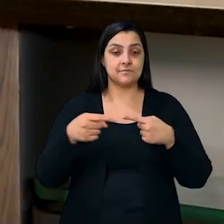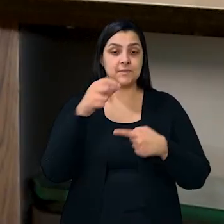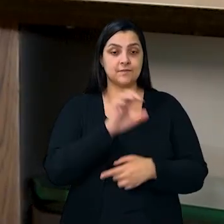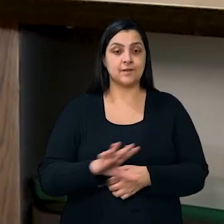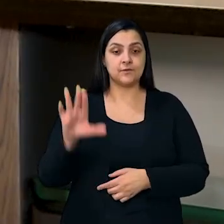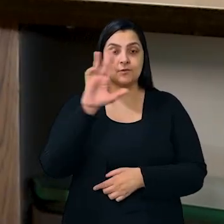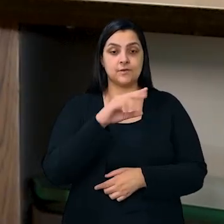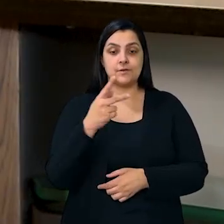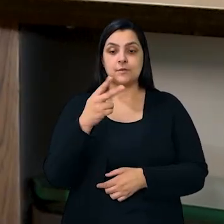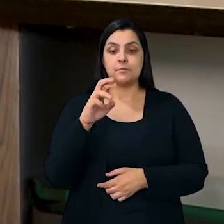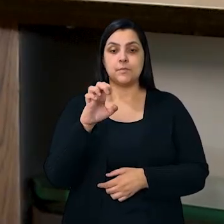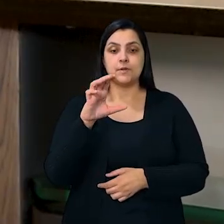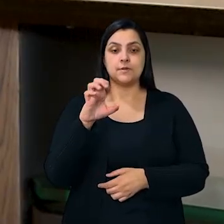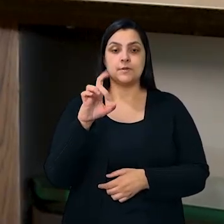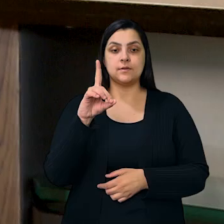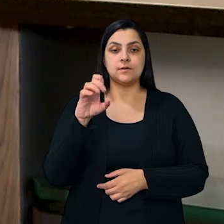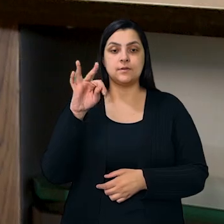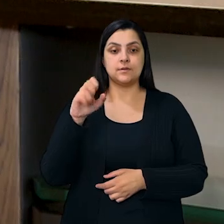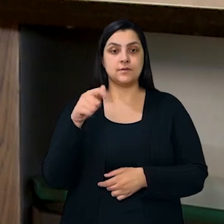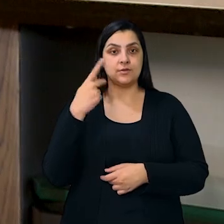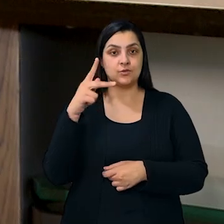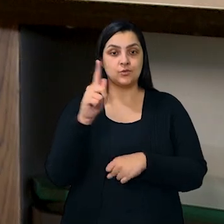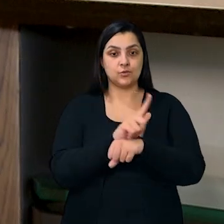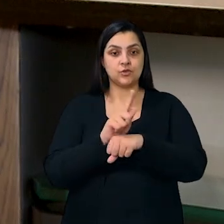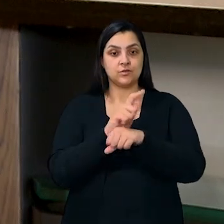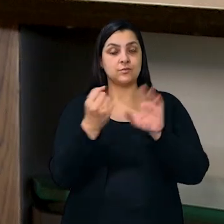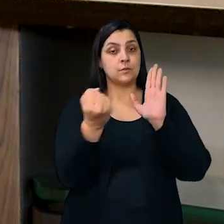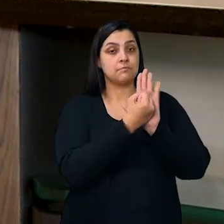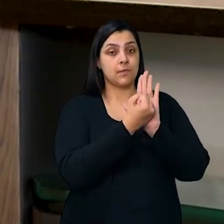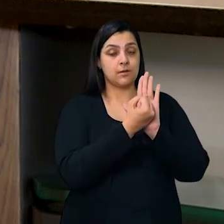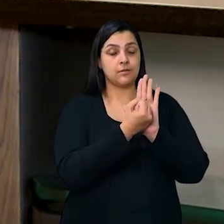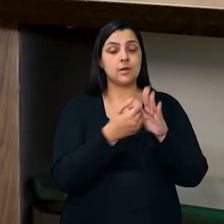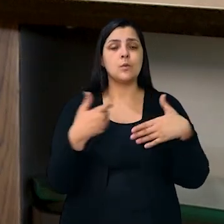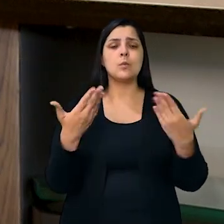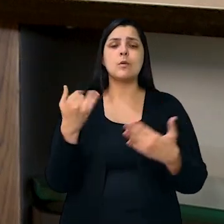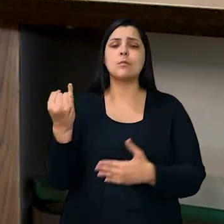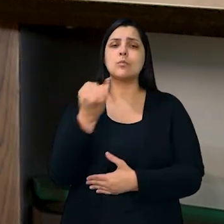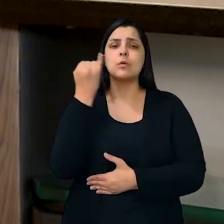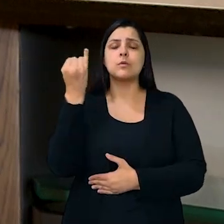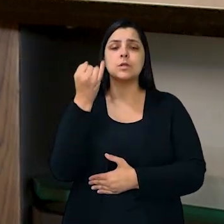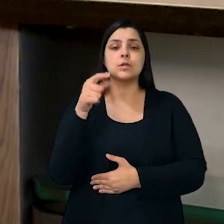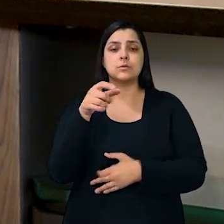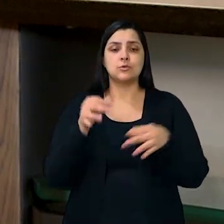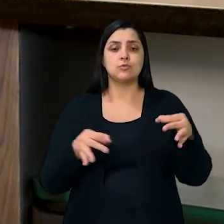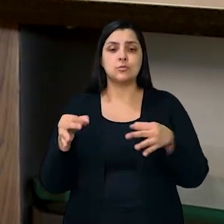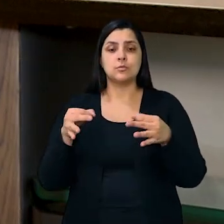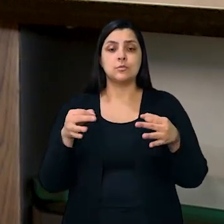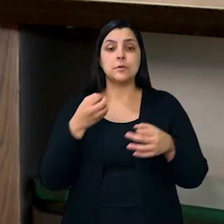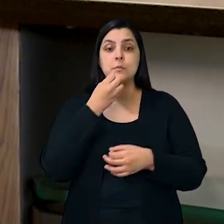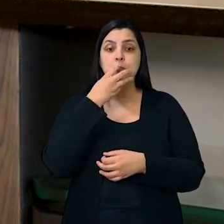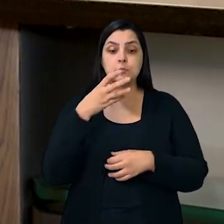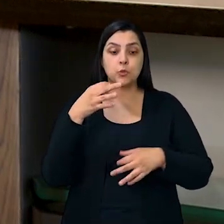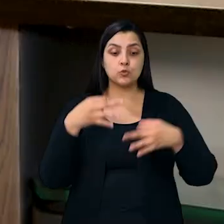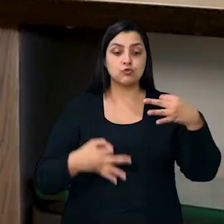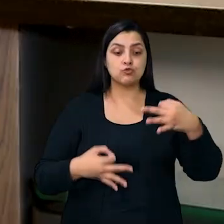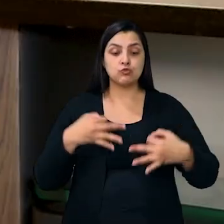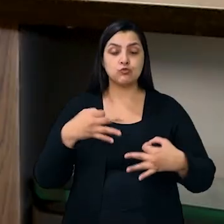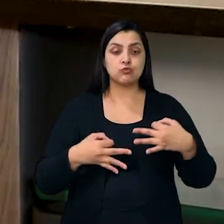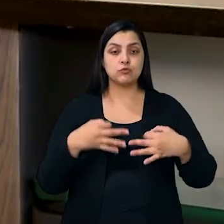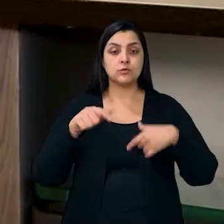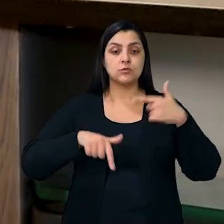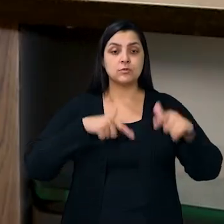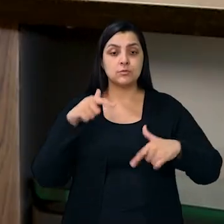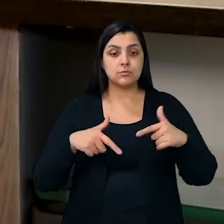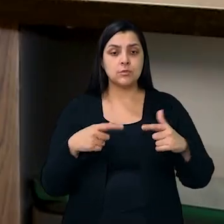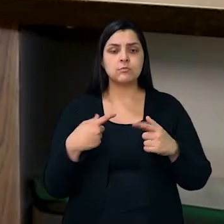dos Precedentes Judiciais já é uma marca da gestão do senhor. Daí eu pergunto, qual a importância dos precedentes para o bom funcionamento da